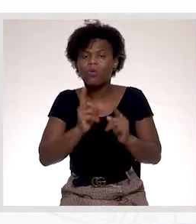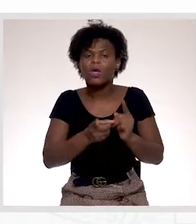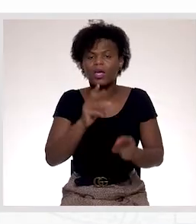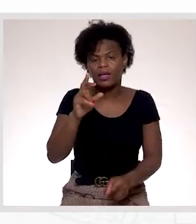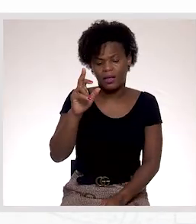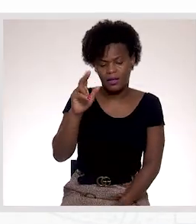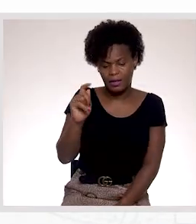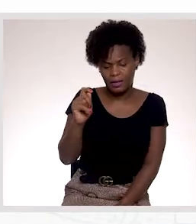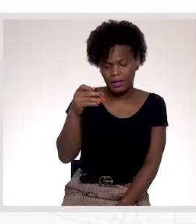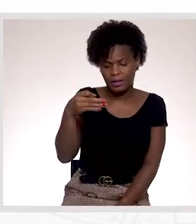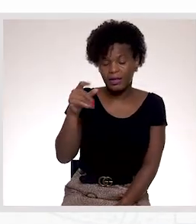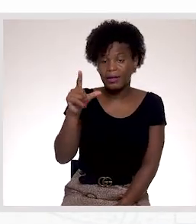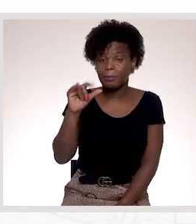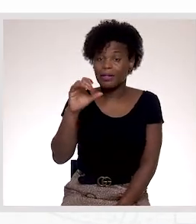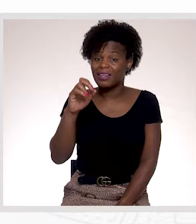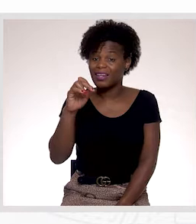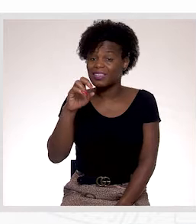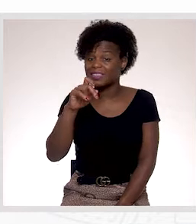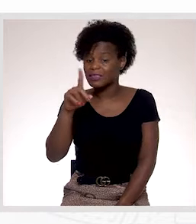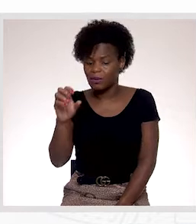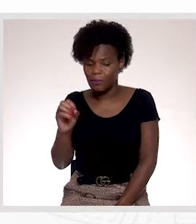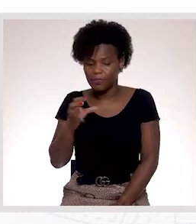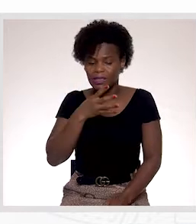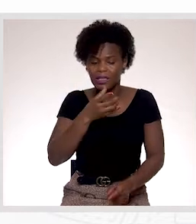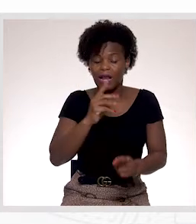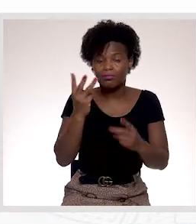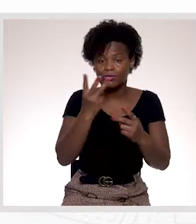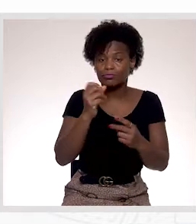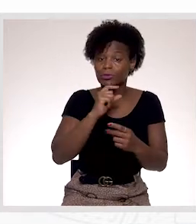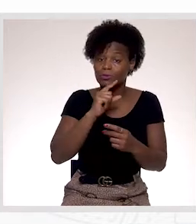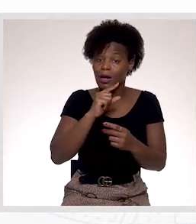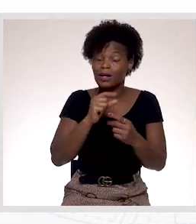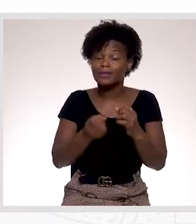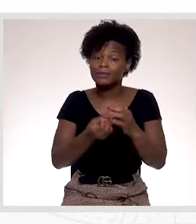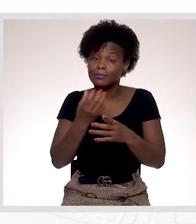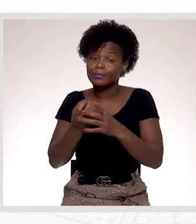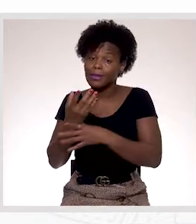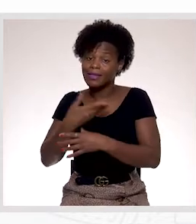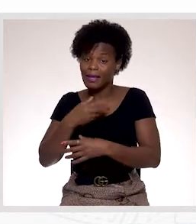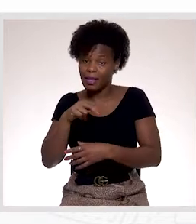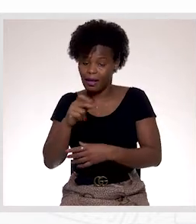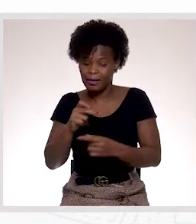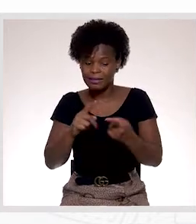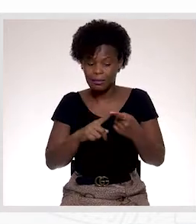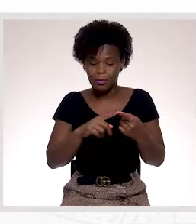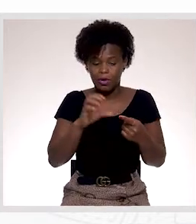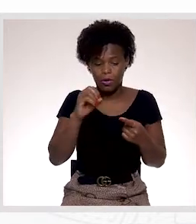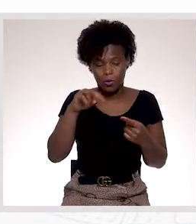replicação, vamos também distinguir as três hipóteses da replicação do DNA, que são as hipóteses